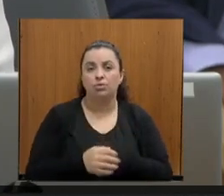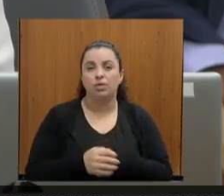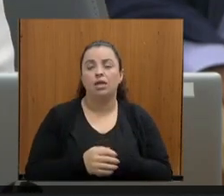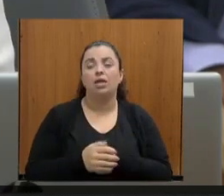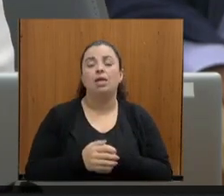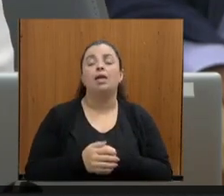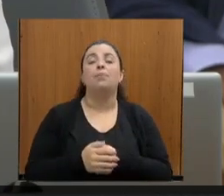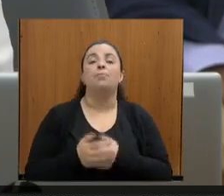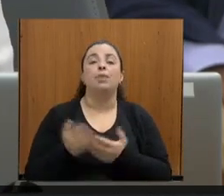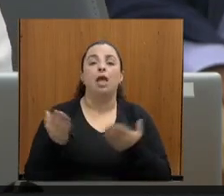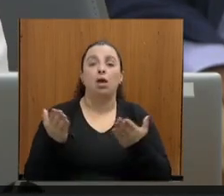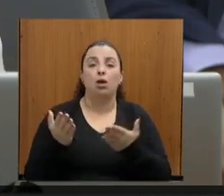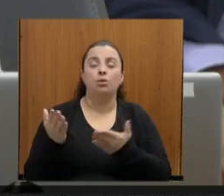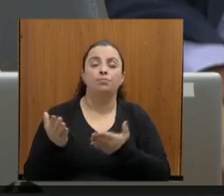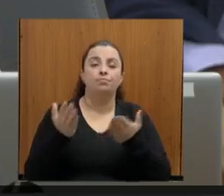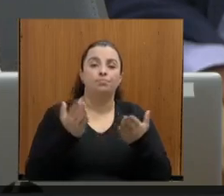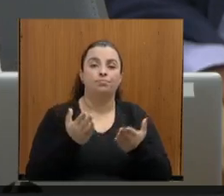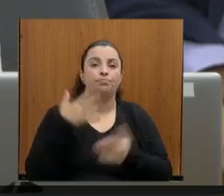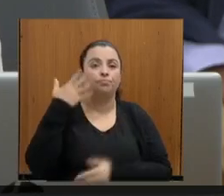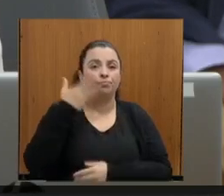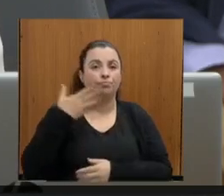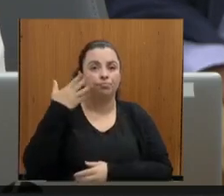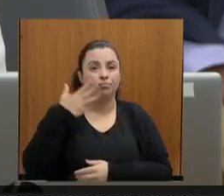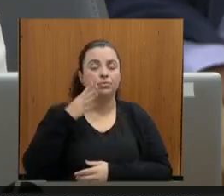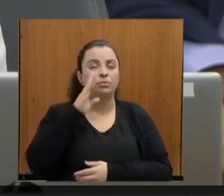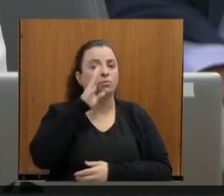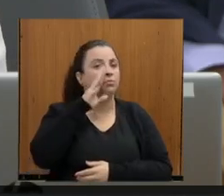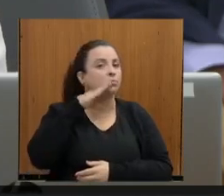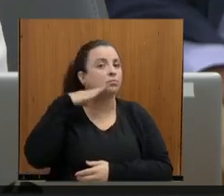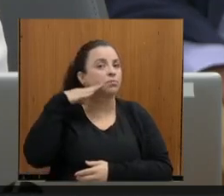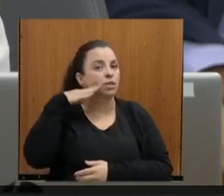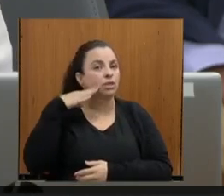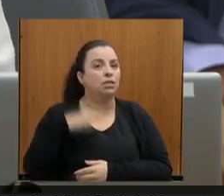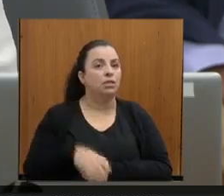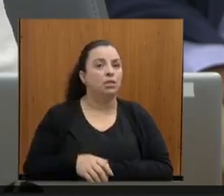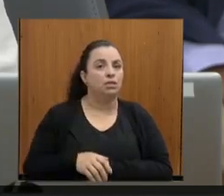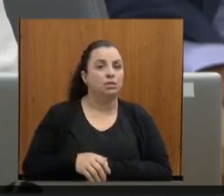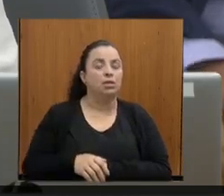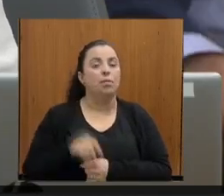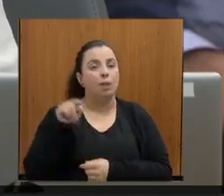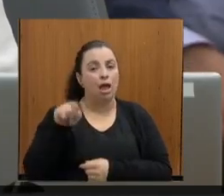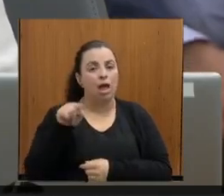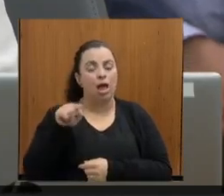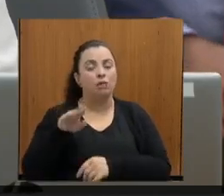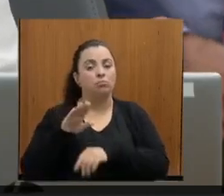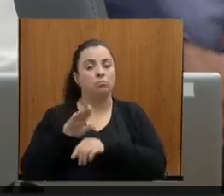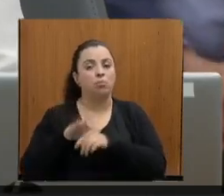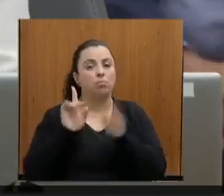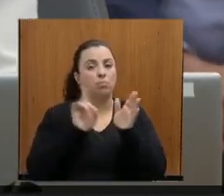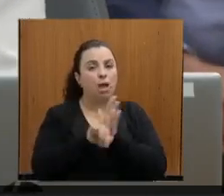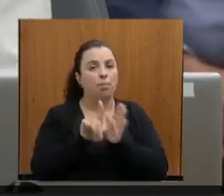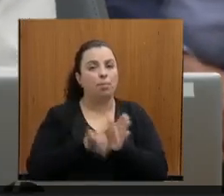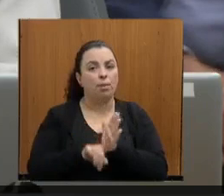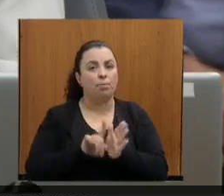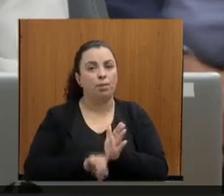concedo a palavra a deputada Beatriz Cerqueira para que faça seus questionamentos